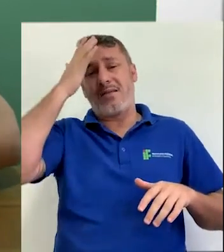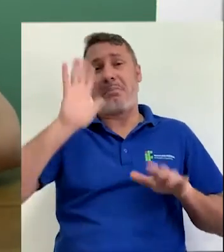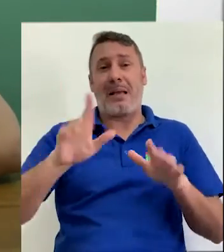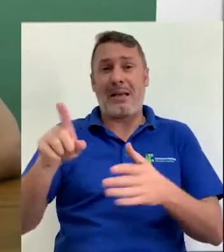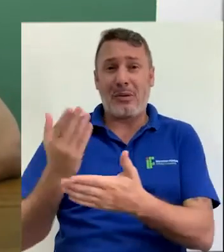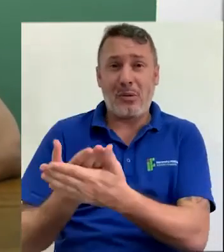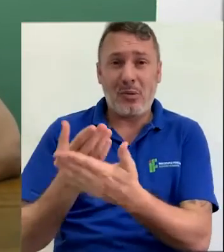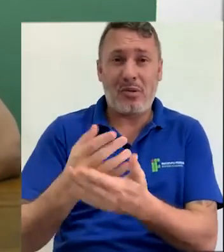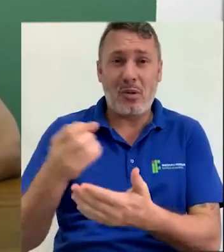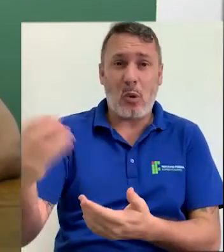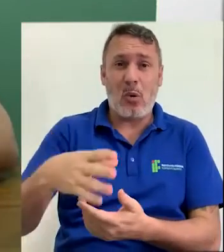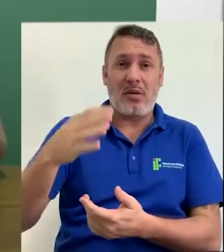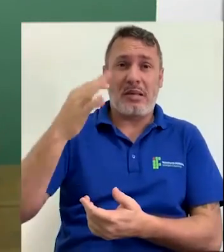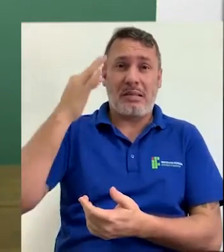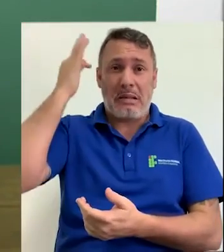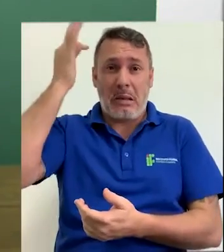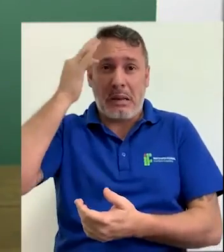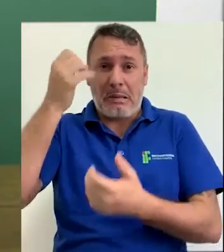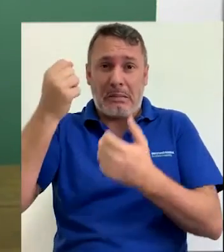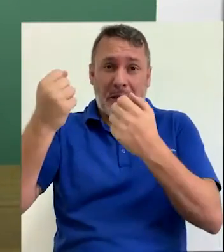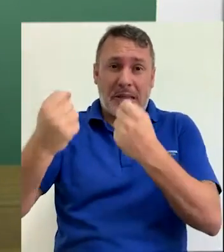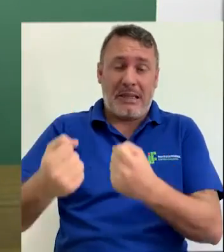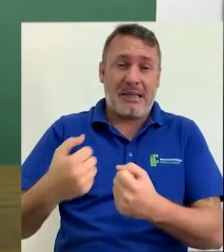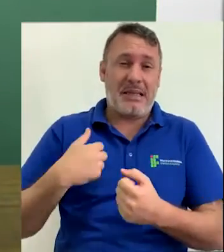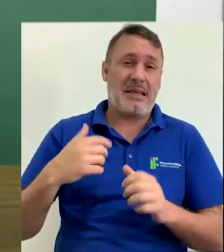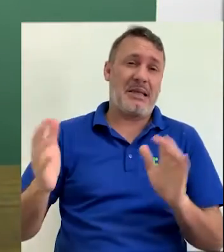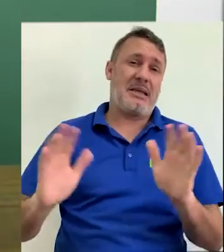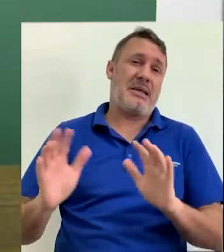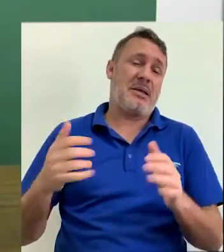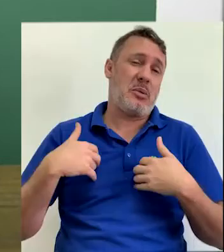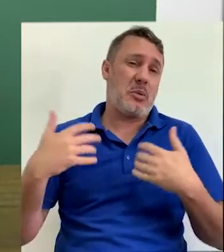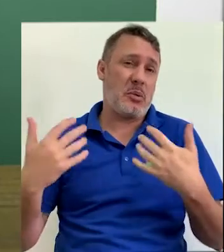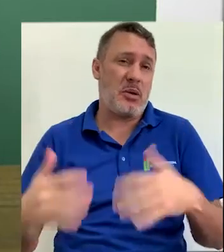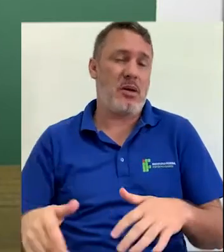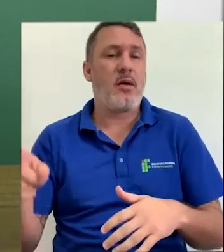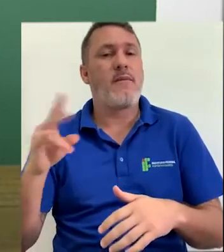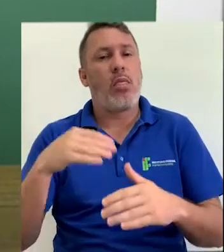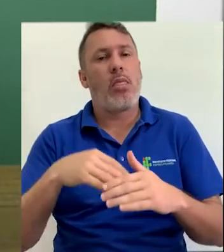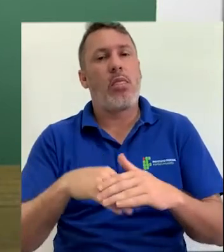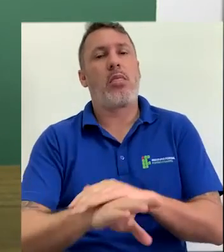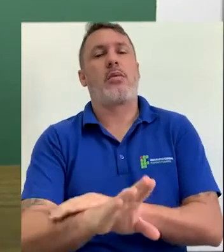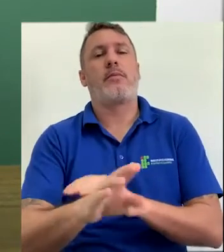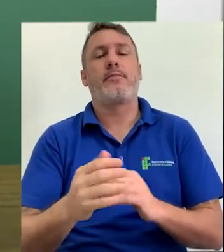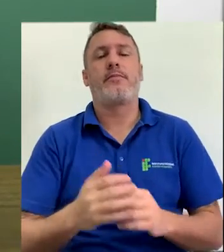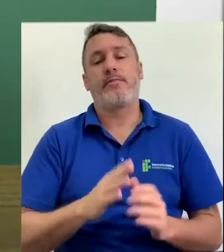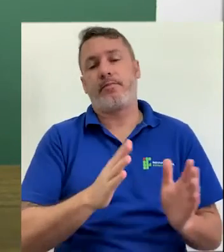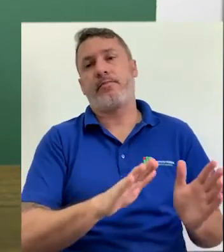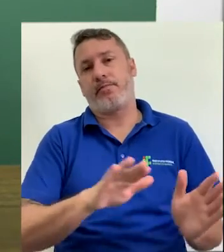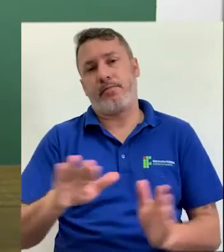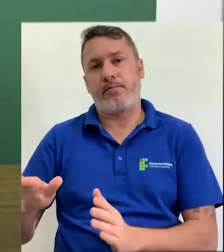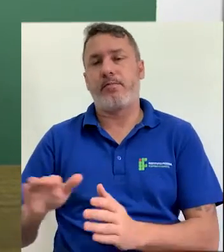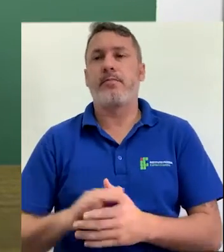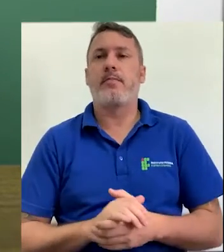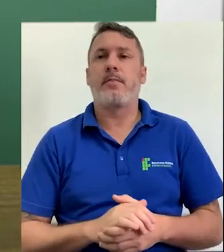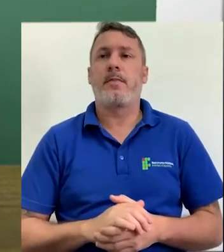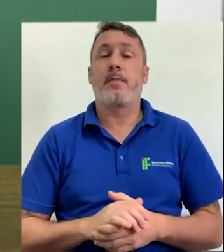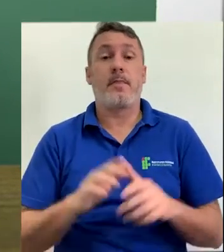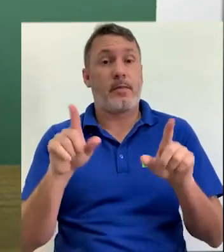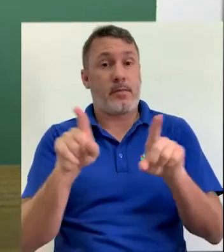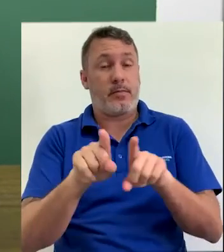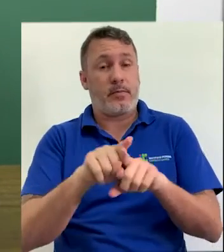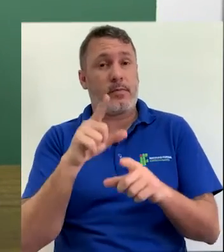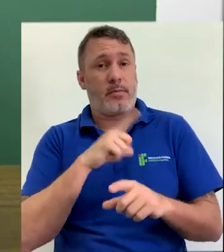teoria nova. Aquilo vai ser mecanizado. Um dos fatores que também